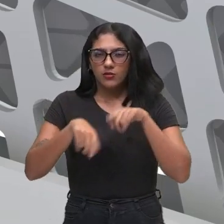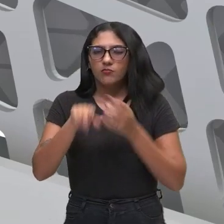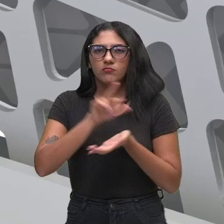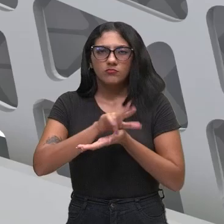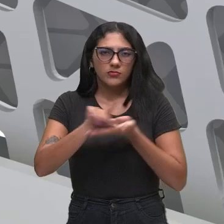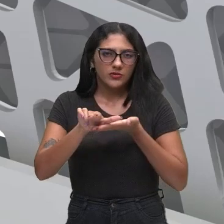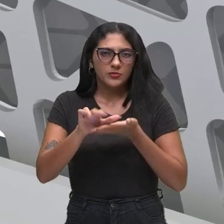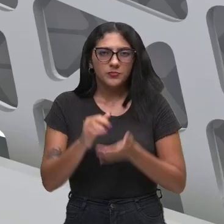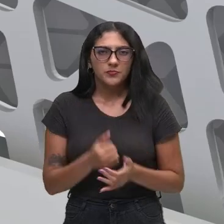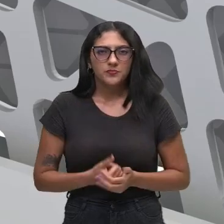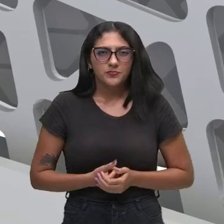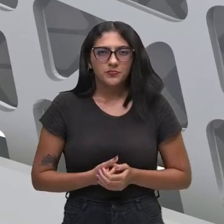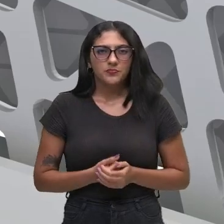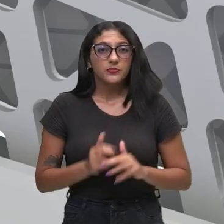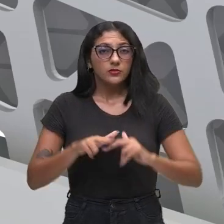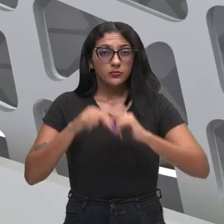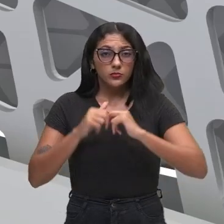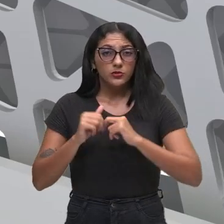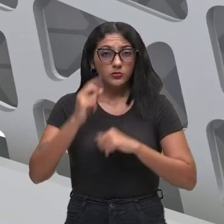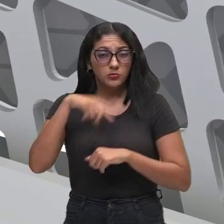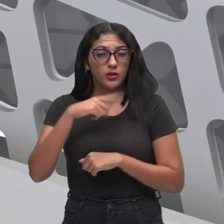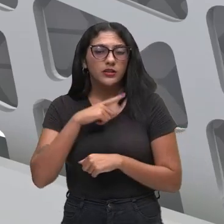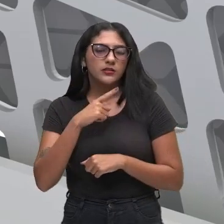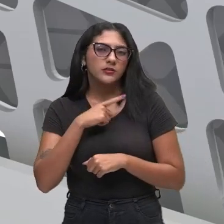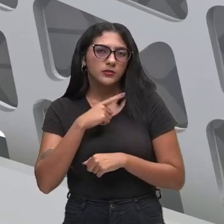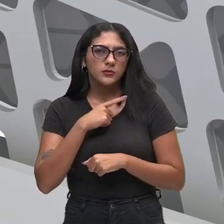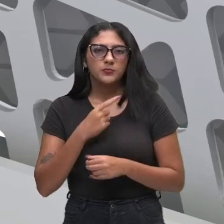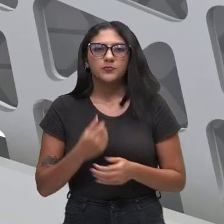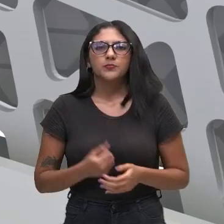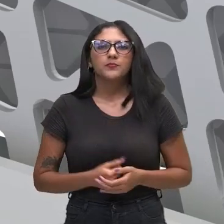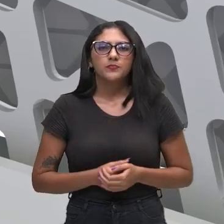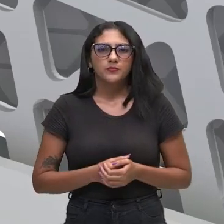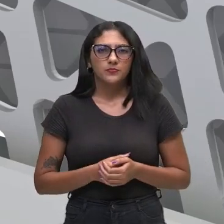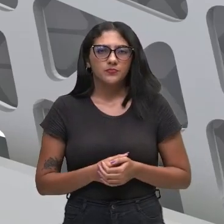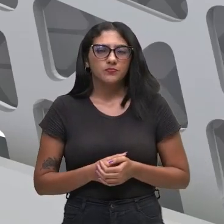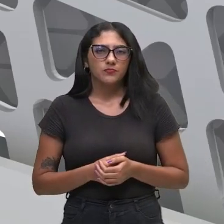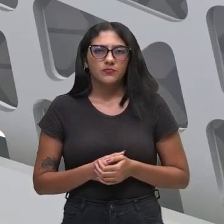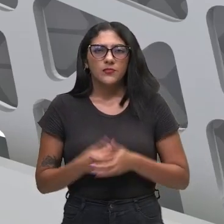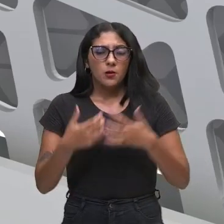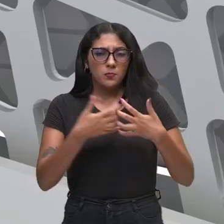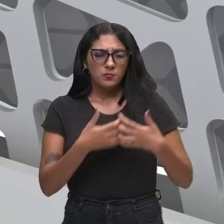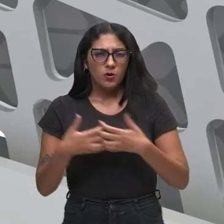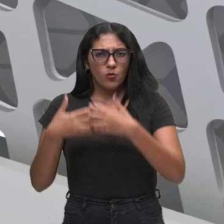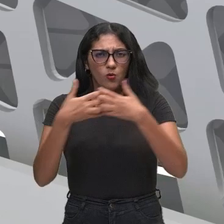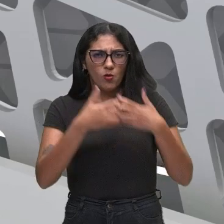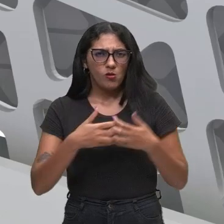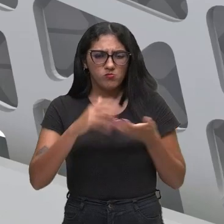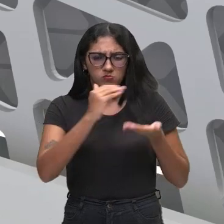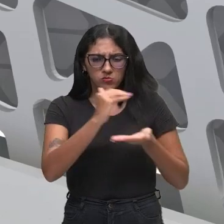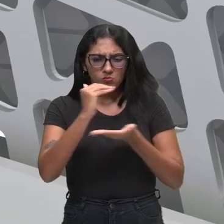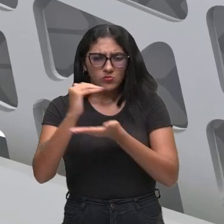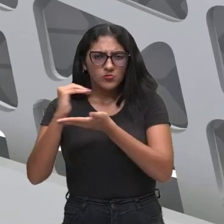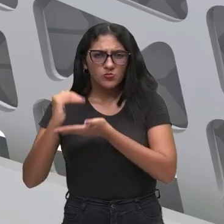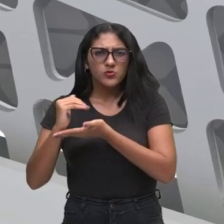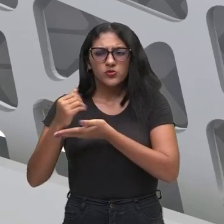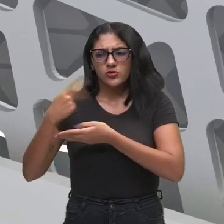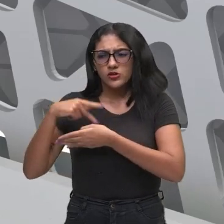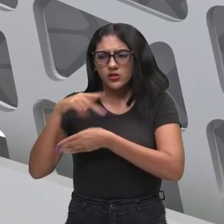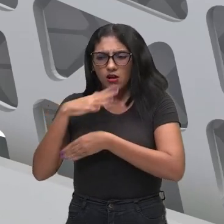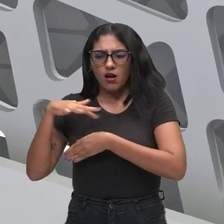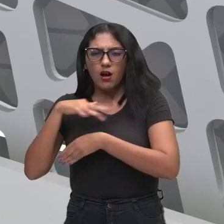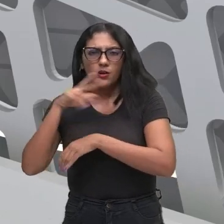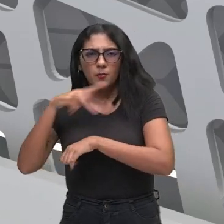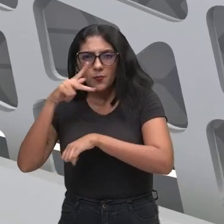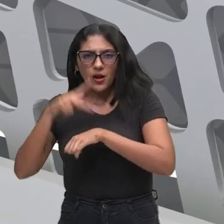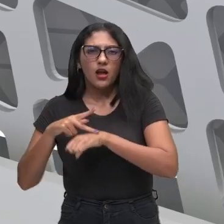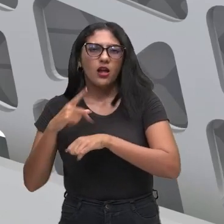Então, neste caso, assim como as exportações aumentavam de um país de origem da